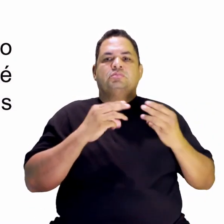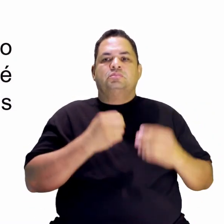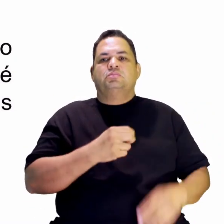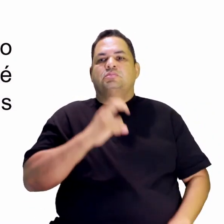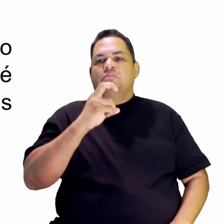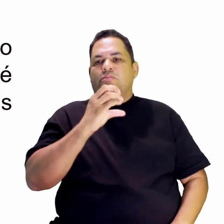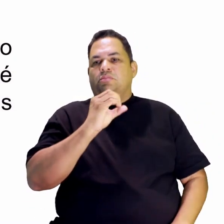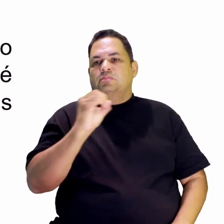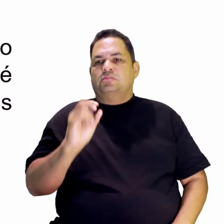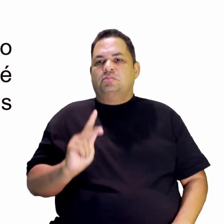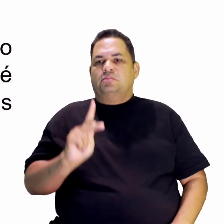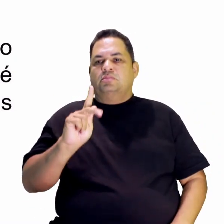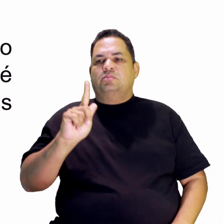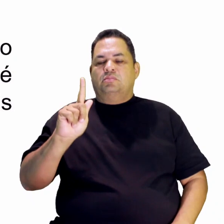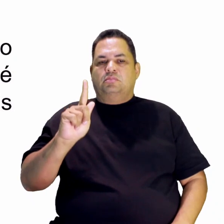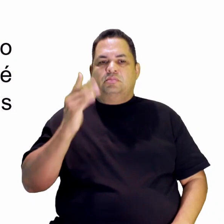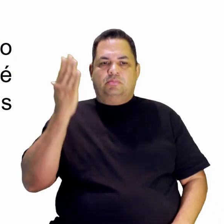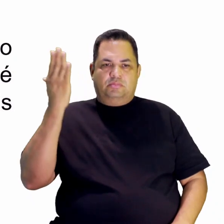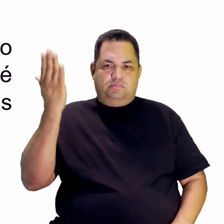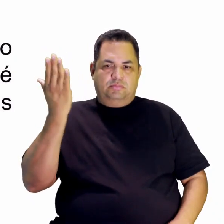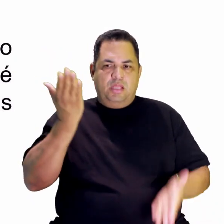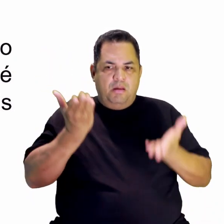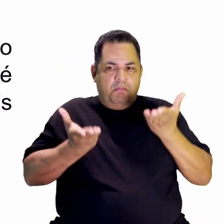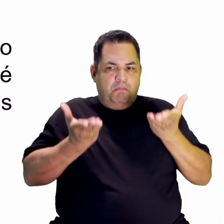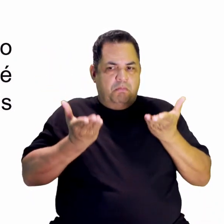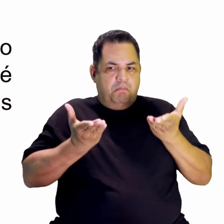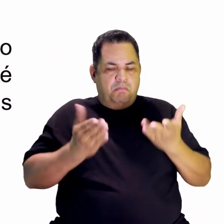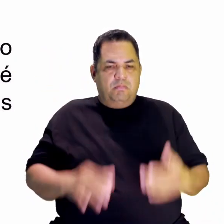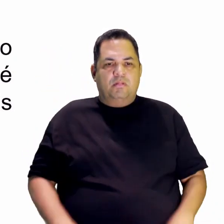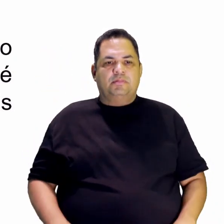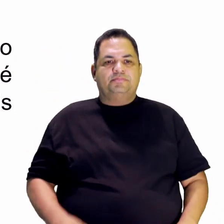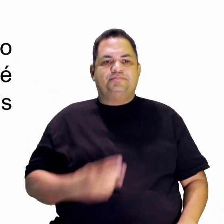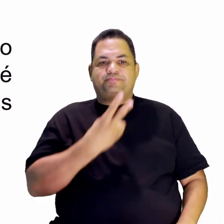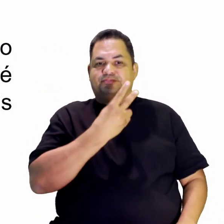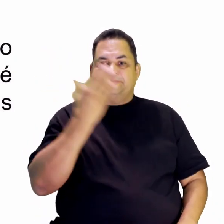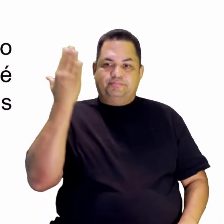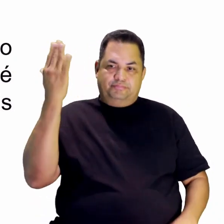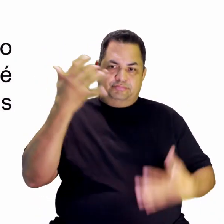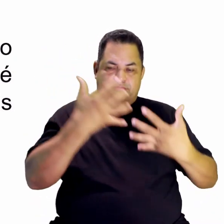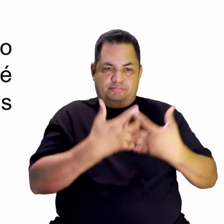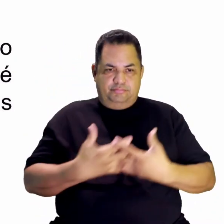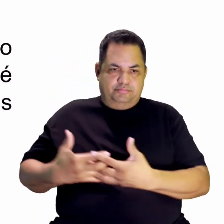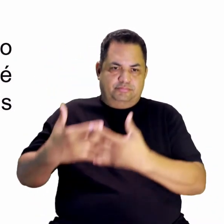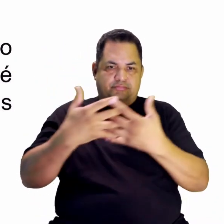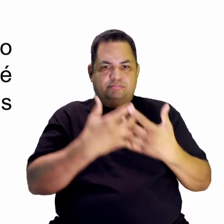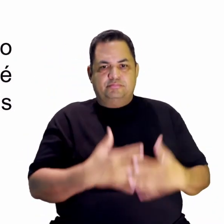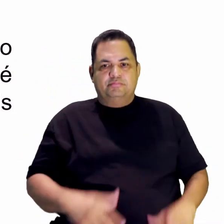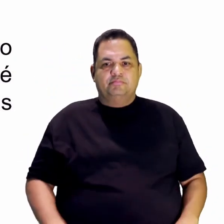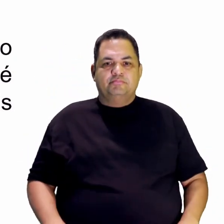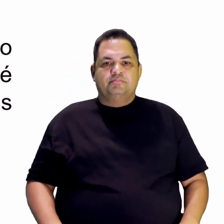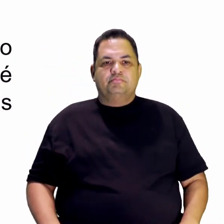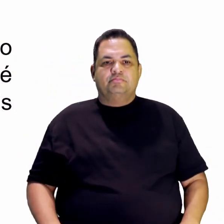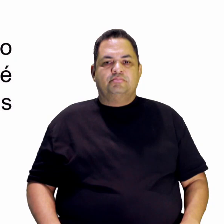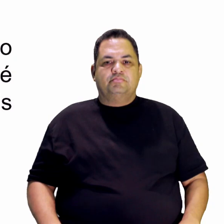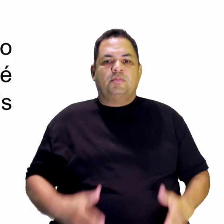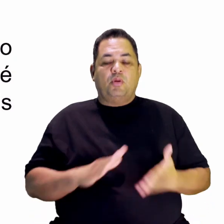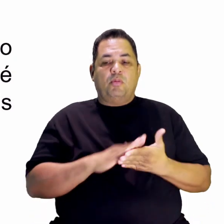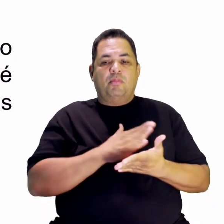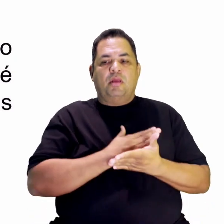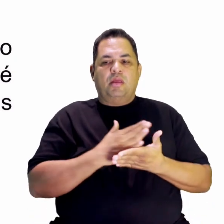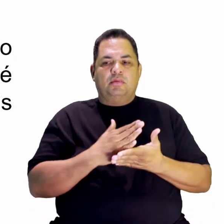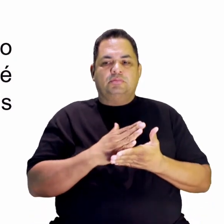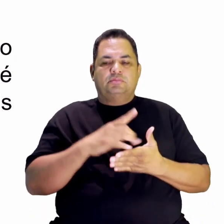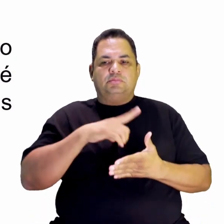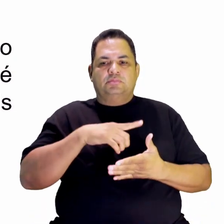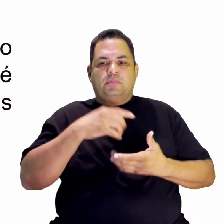kg, conforme mostra a figura ali. O caminhão, 2 caixas, né? O caminhão é posto em